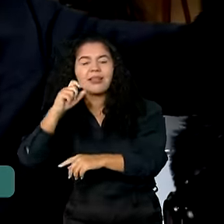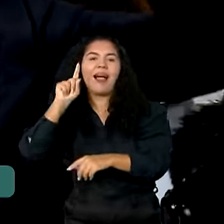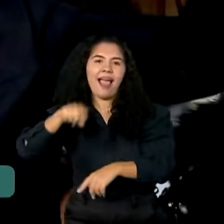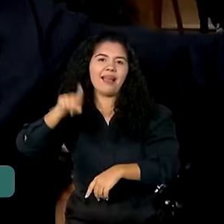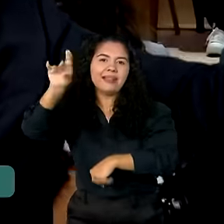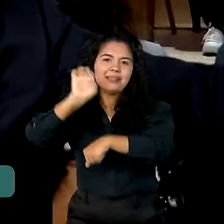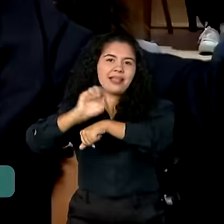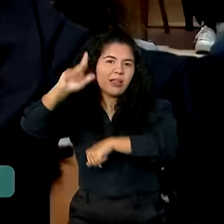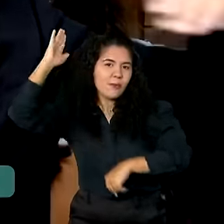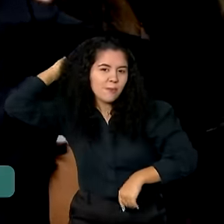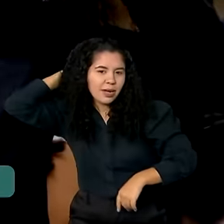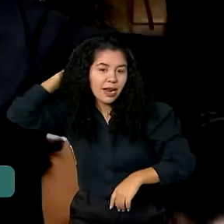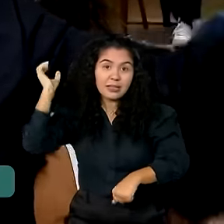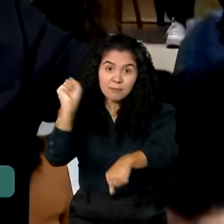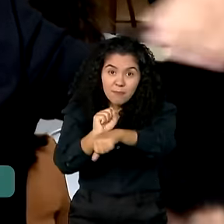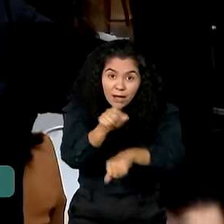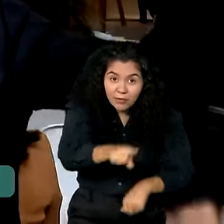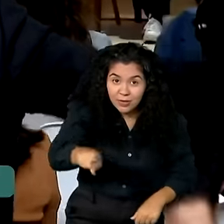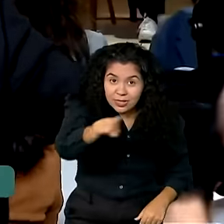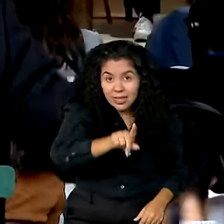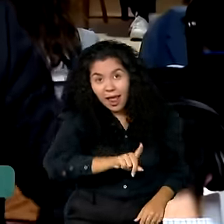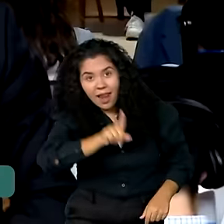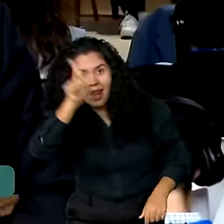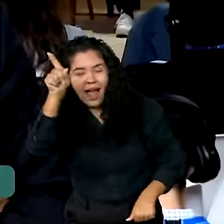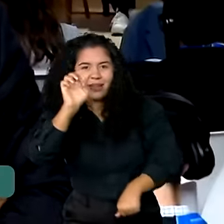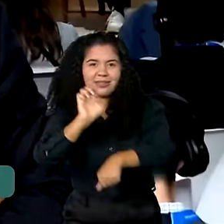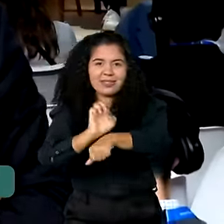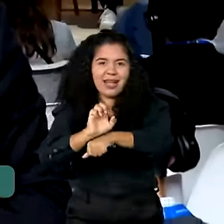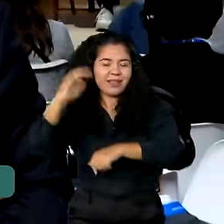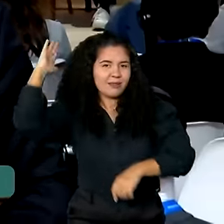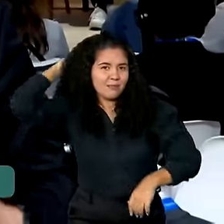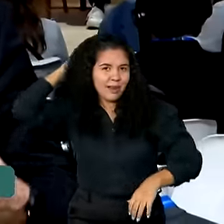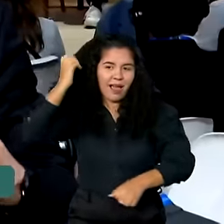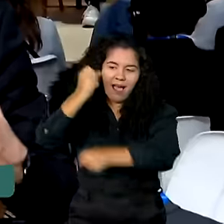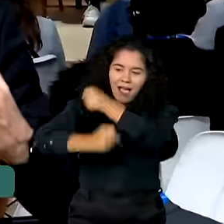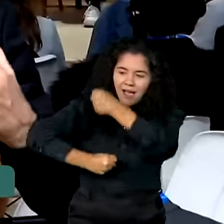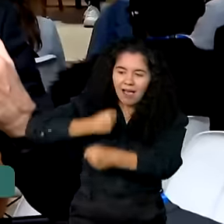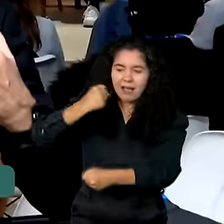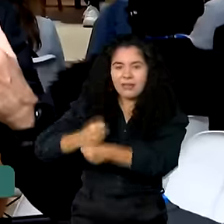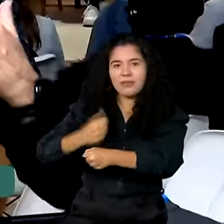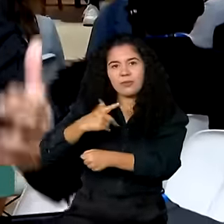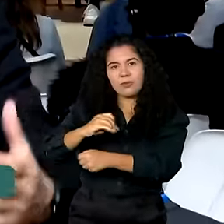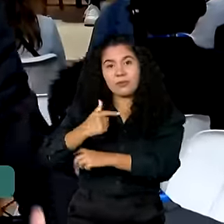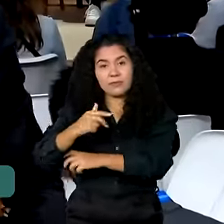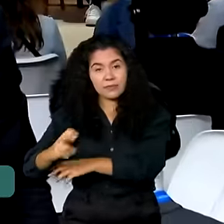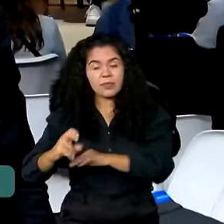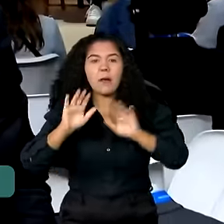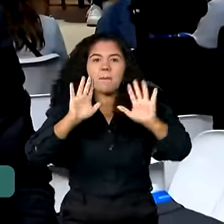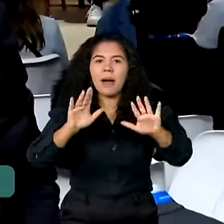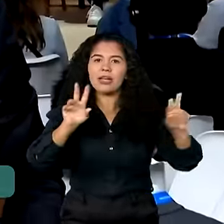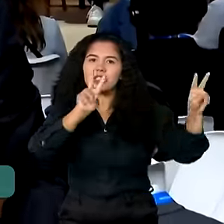né? Vejo você em Belém, no Brasil, no próximo ano. Mas